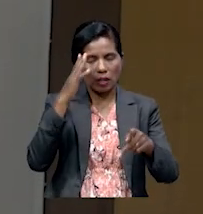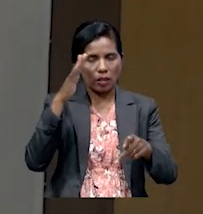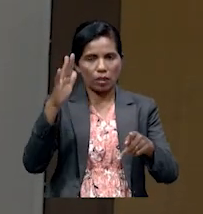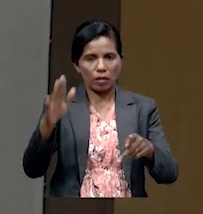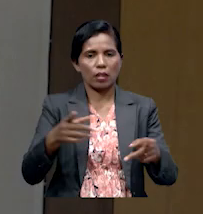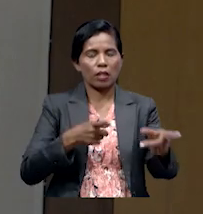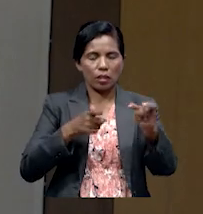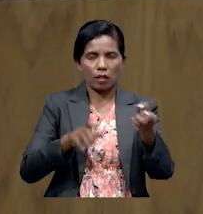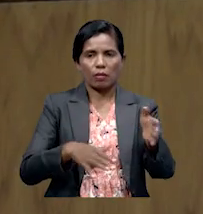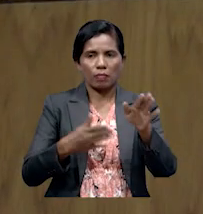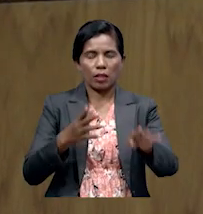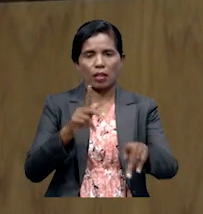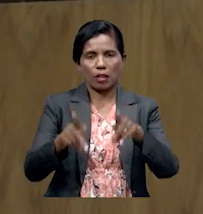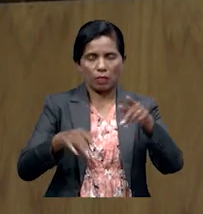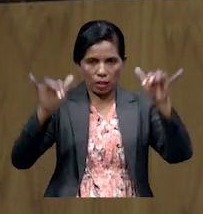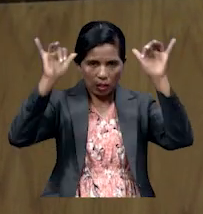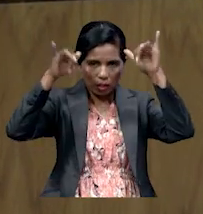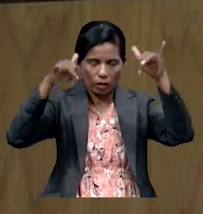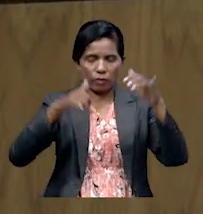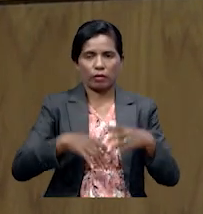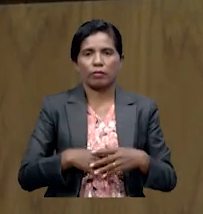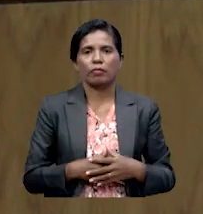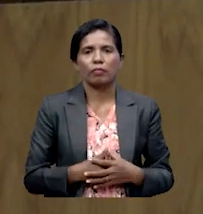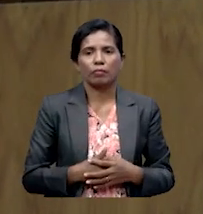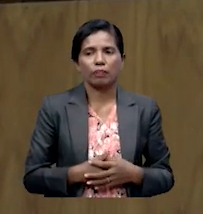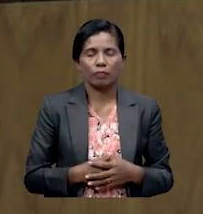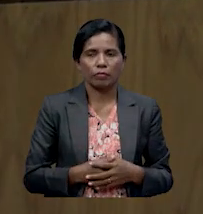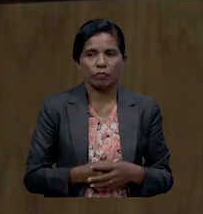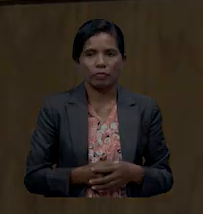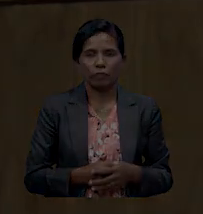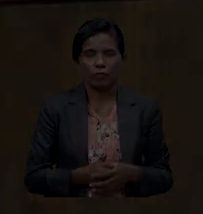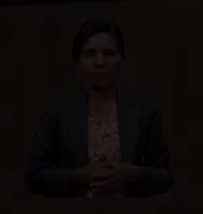betiru mate comunidade nia karau. Felicitas Borges, Jaime dos Santos, GMN.